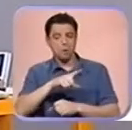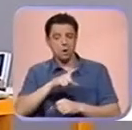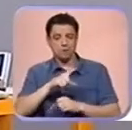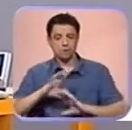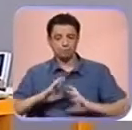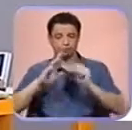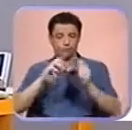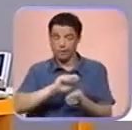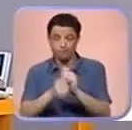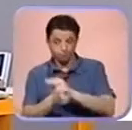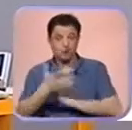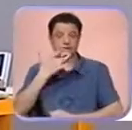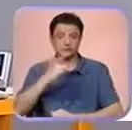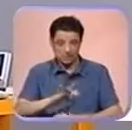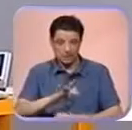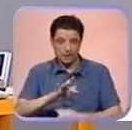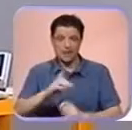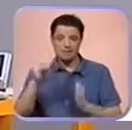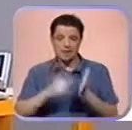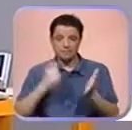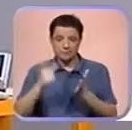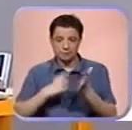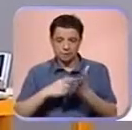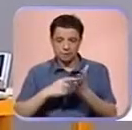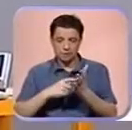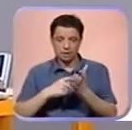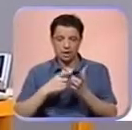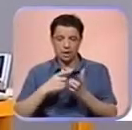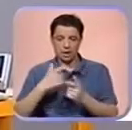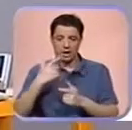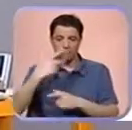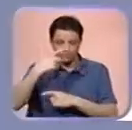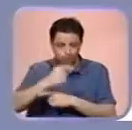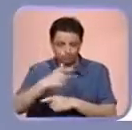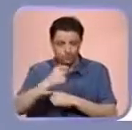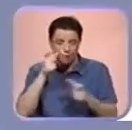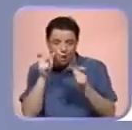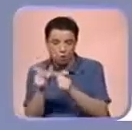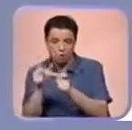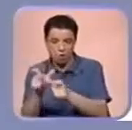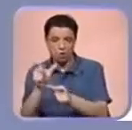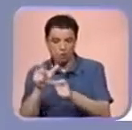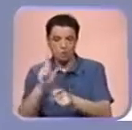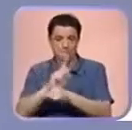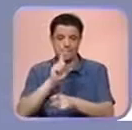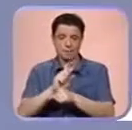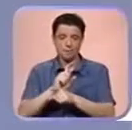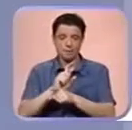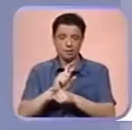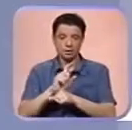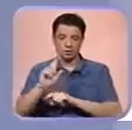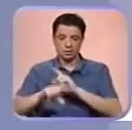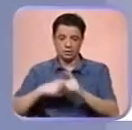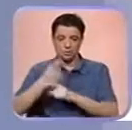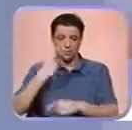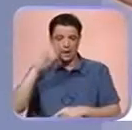para hemorragias, crescimento de vasos e precisar de injeção de remédios para fazer o controle da mesma. Okay. Podemos avançar para